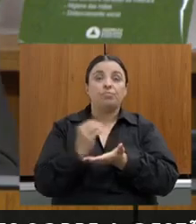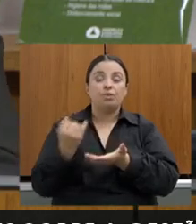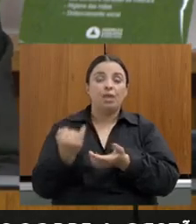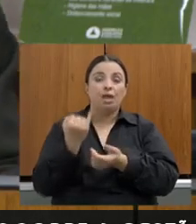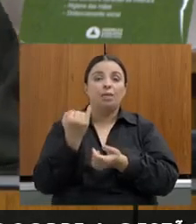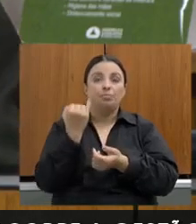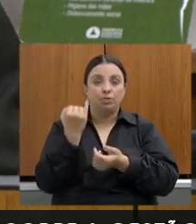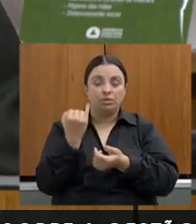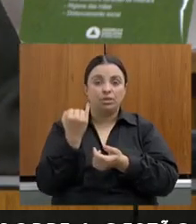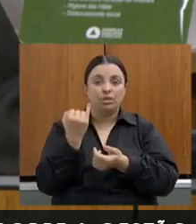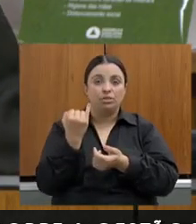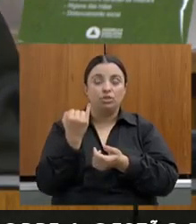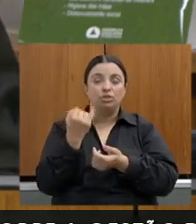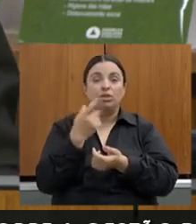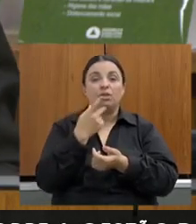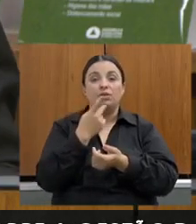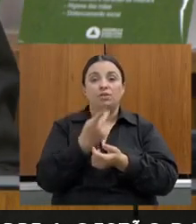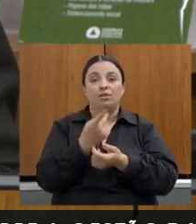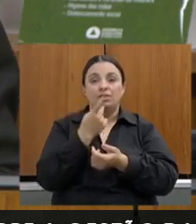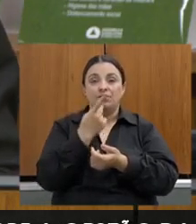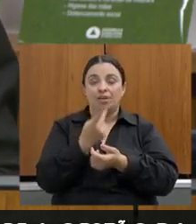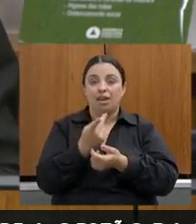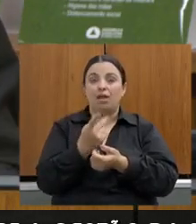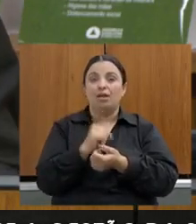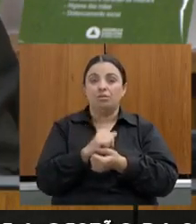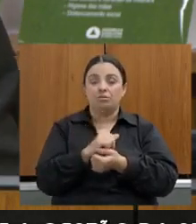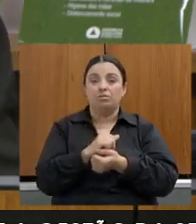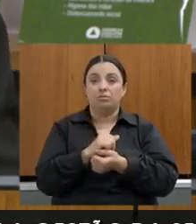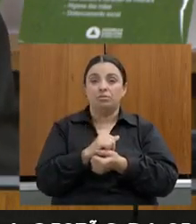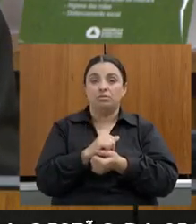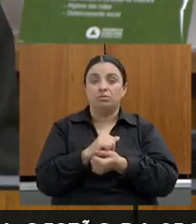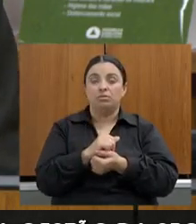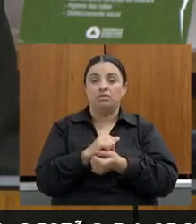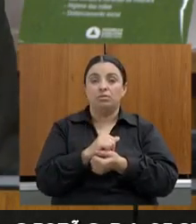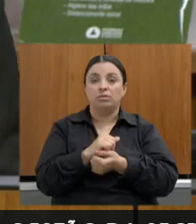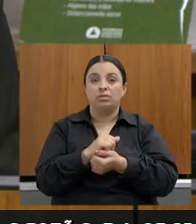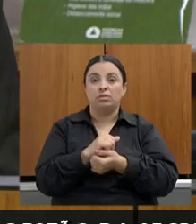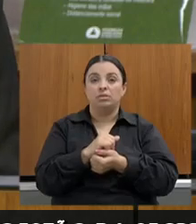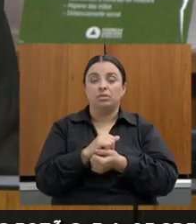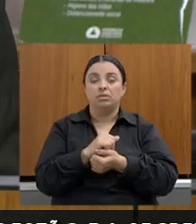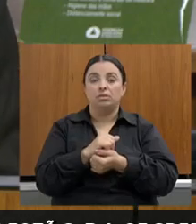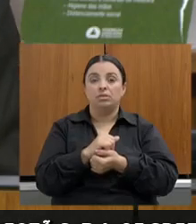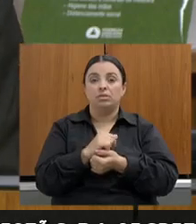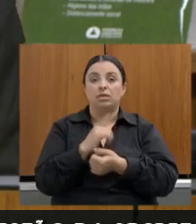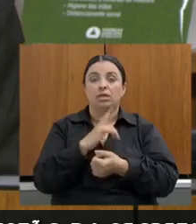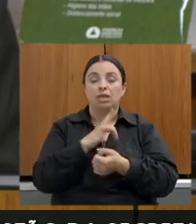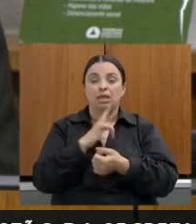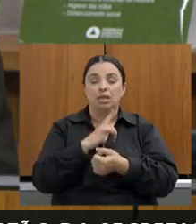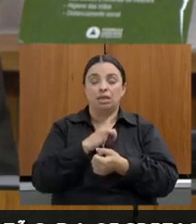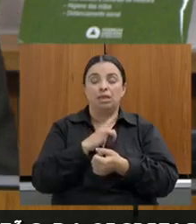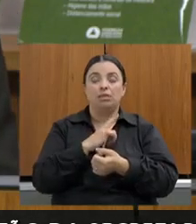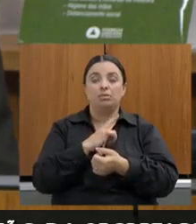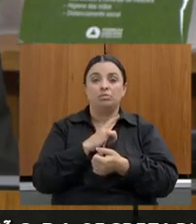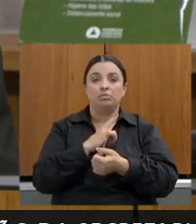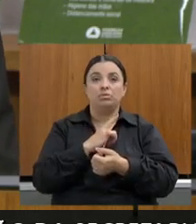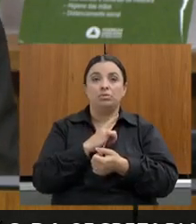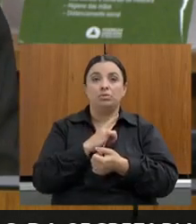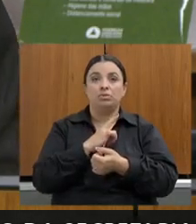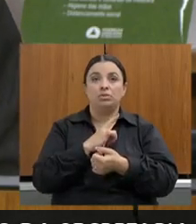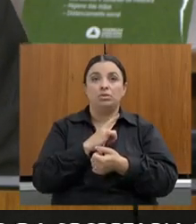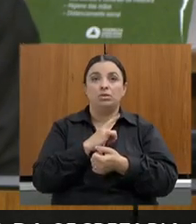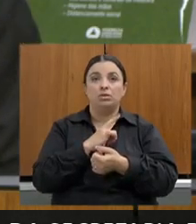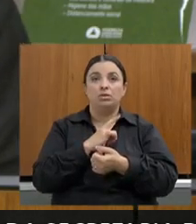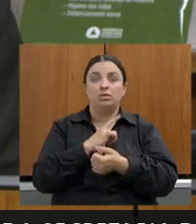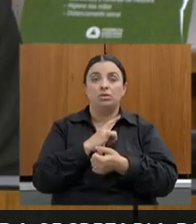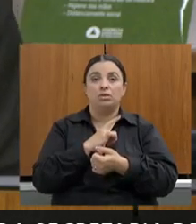importante aqui destacar que nós estamos aí no estado que